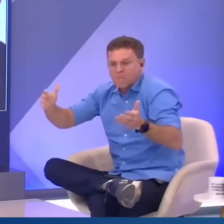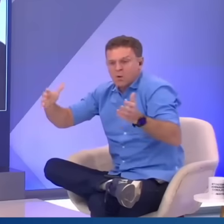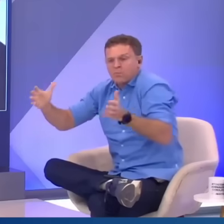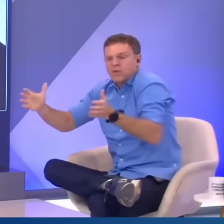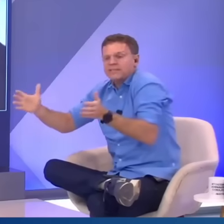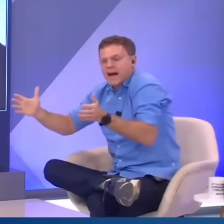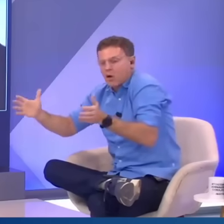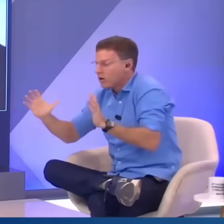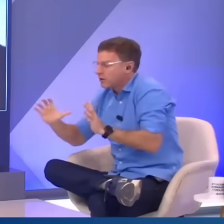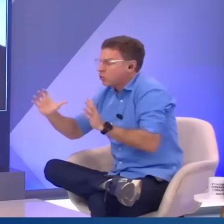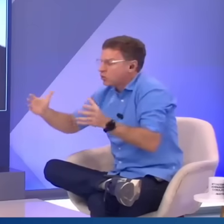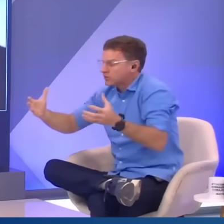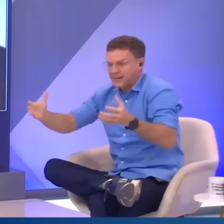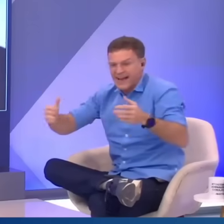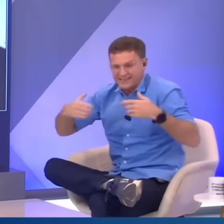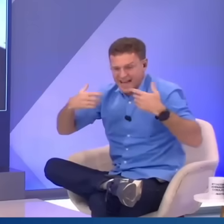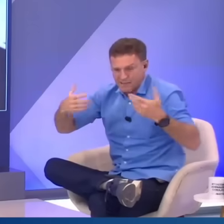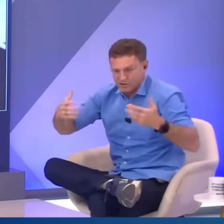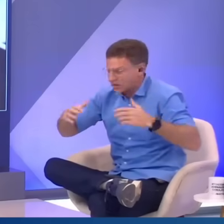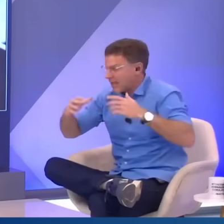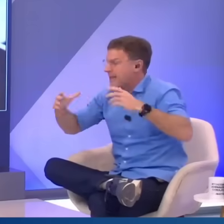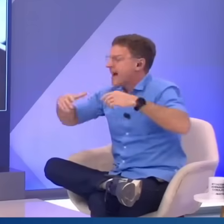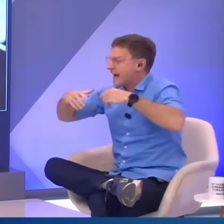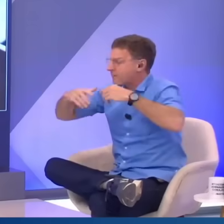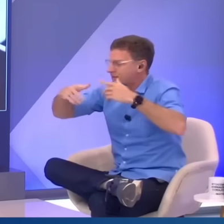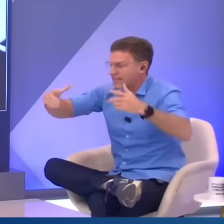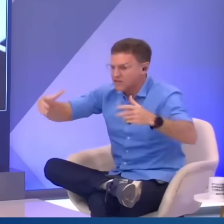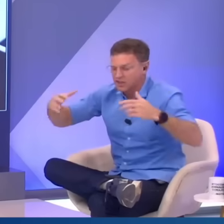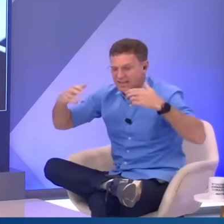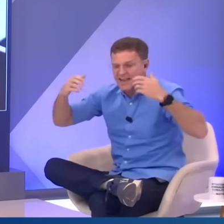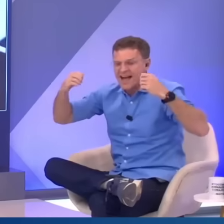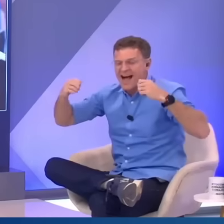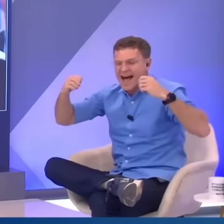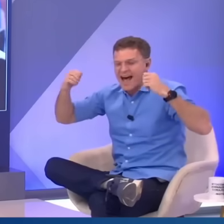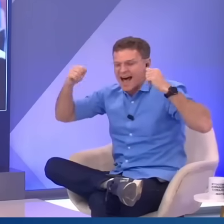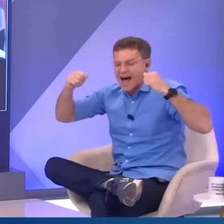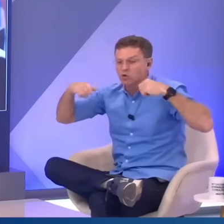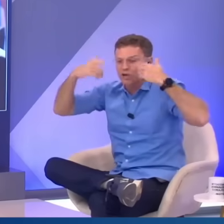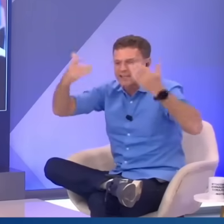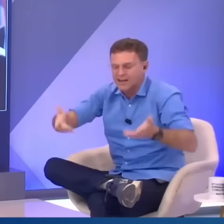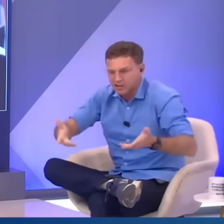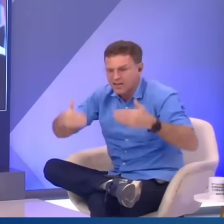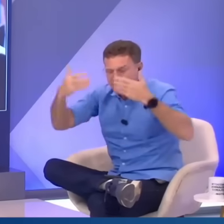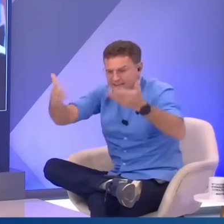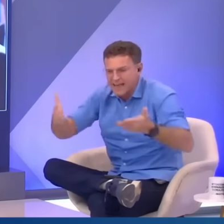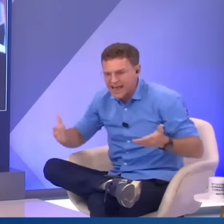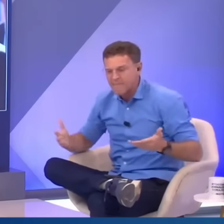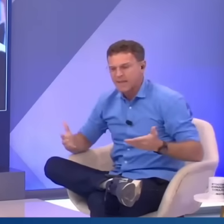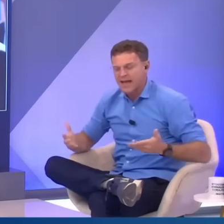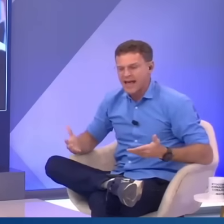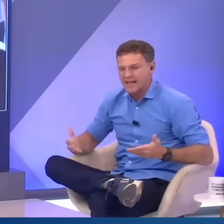exemplo, um policial que usa, né, as armas que tem, a capacidade que tem, a autoridade que